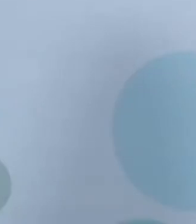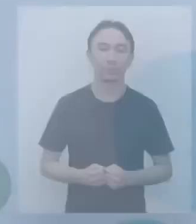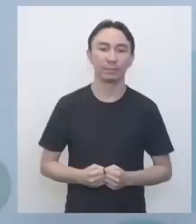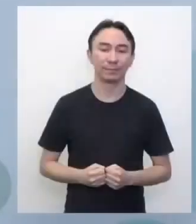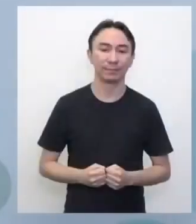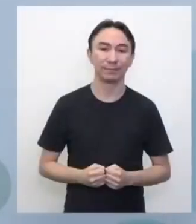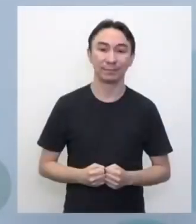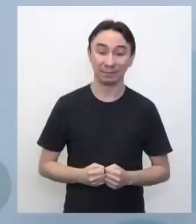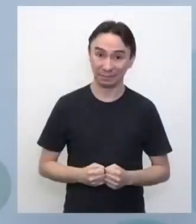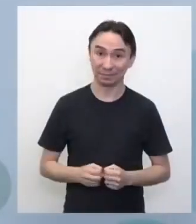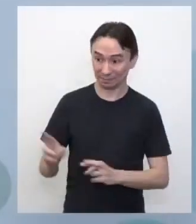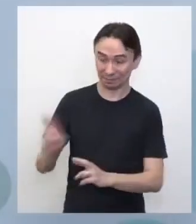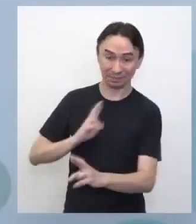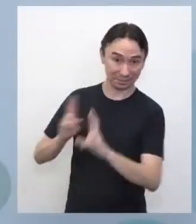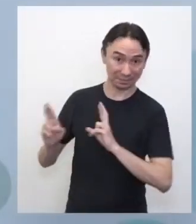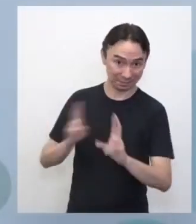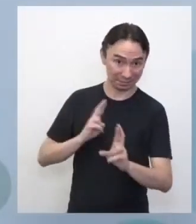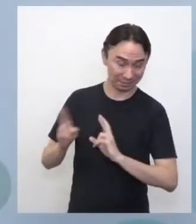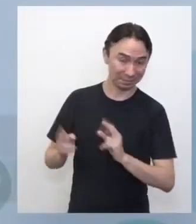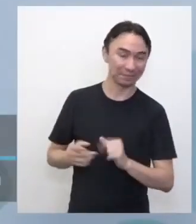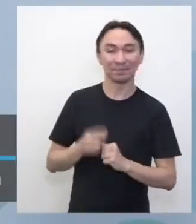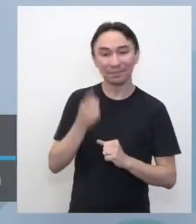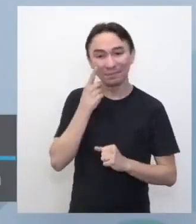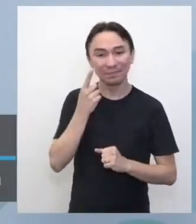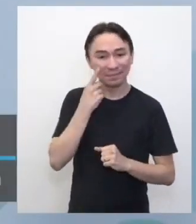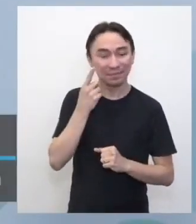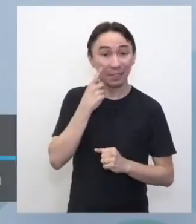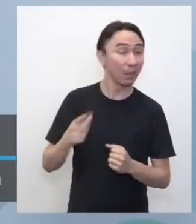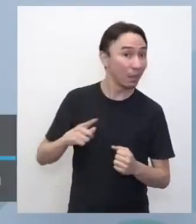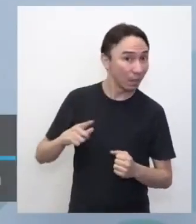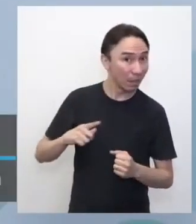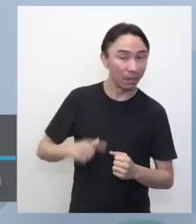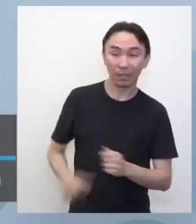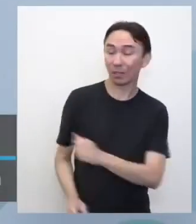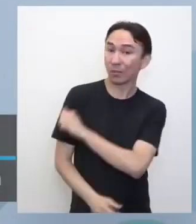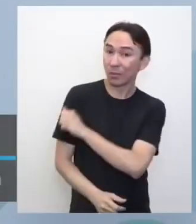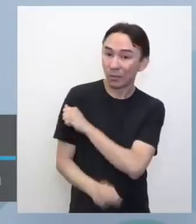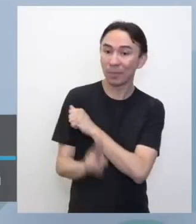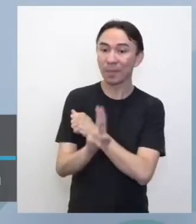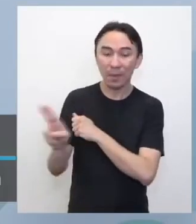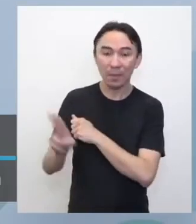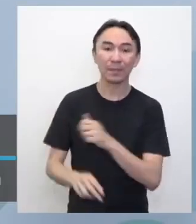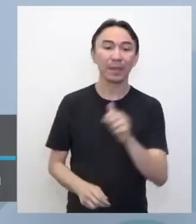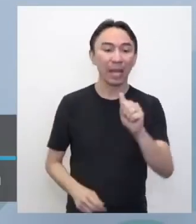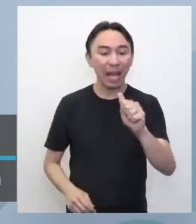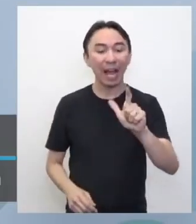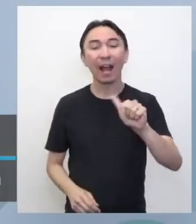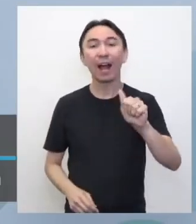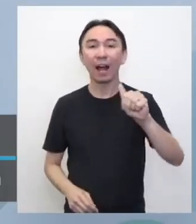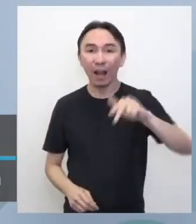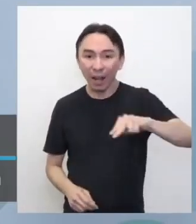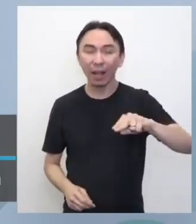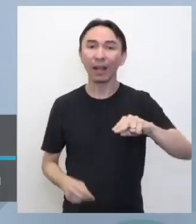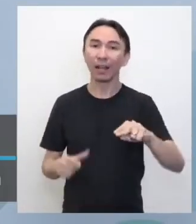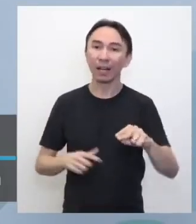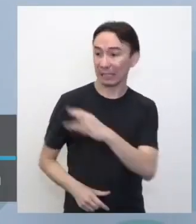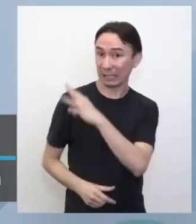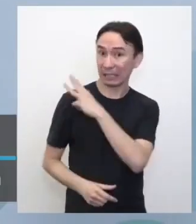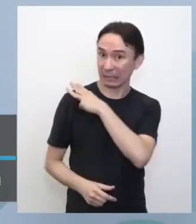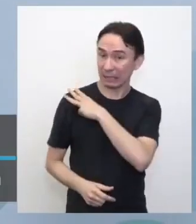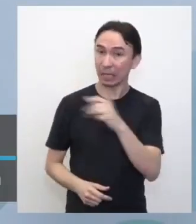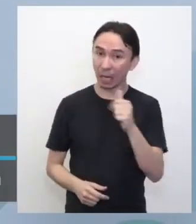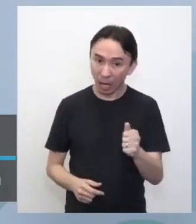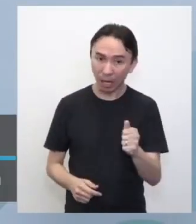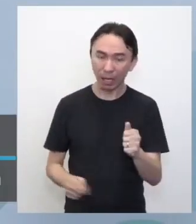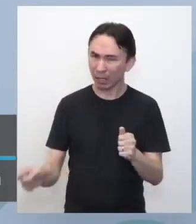E vamos lá as respostas dos nossos alunos. Ah, tá começando a aparecer aluno aqui. O Alan, da terceira série A, ele disse que muda